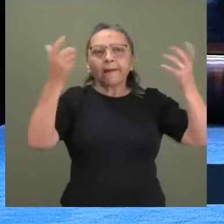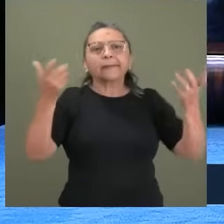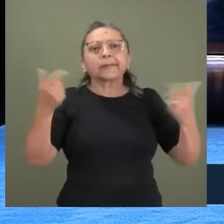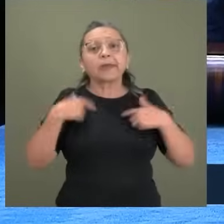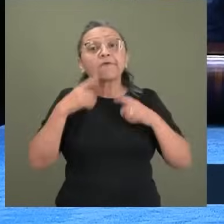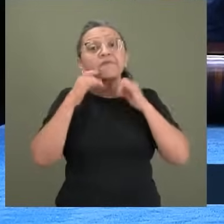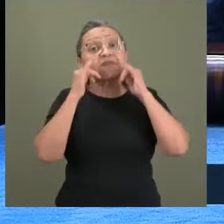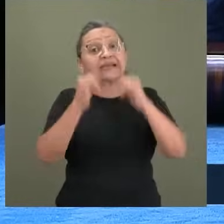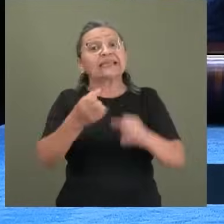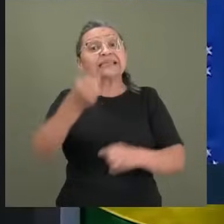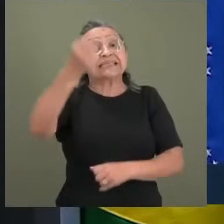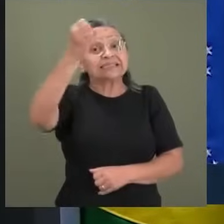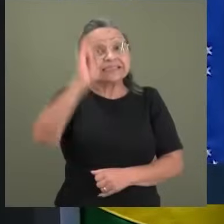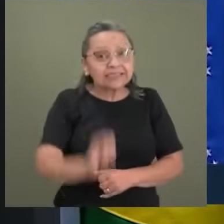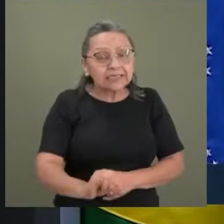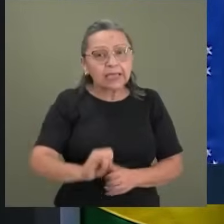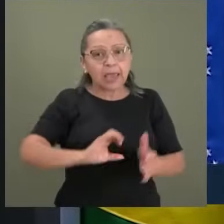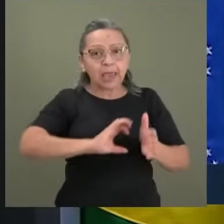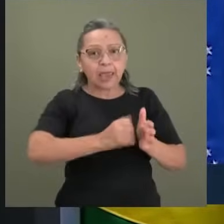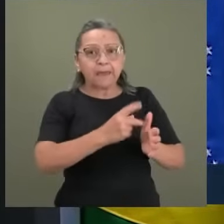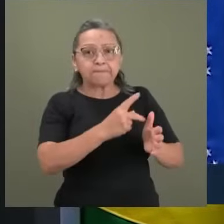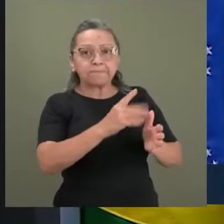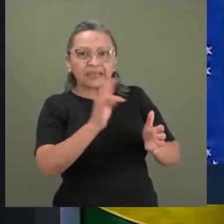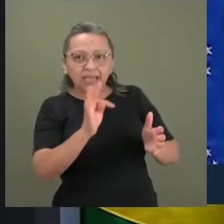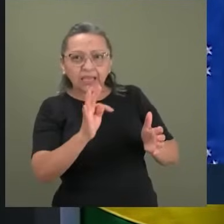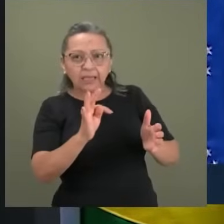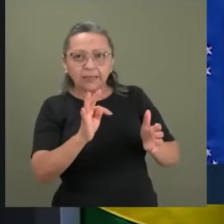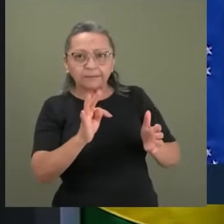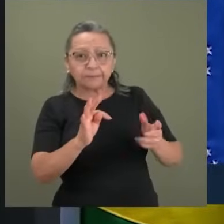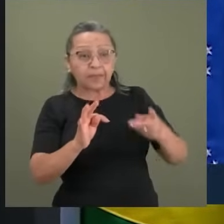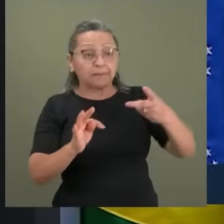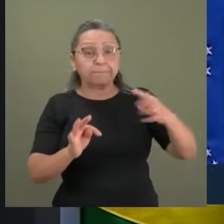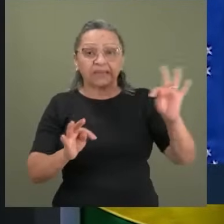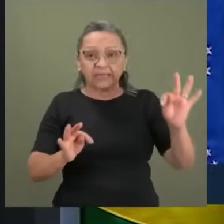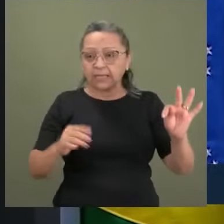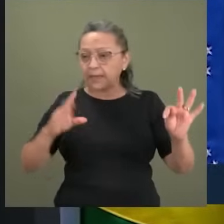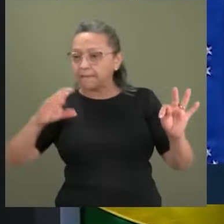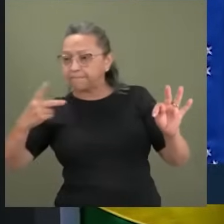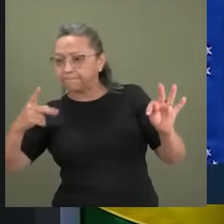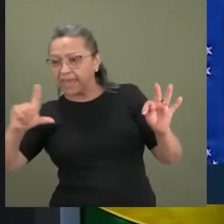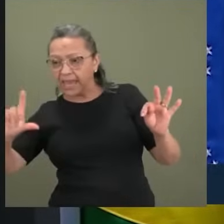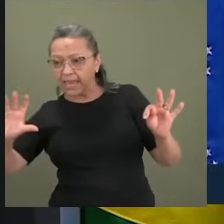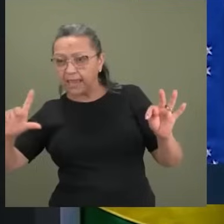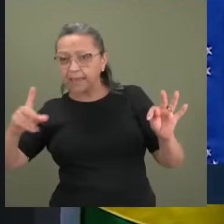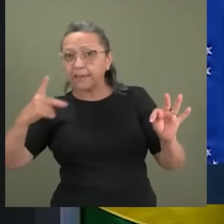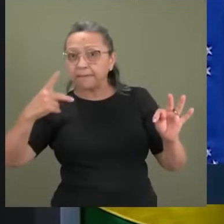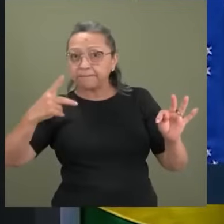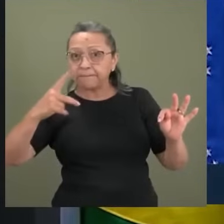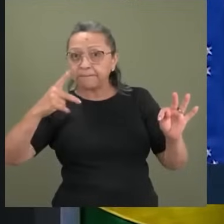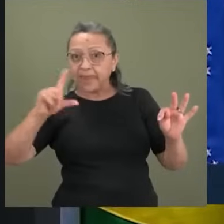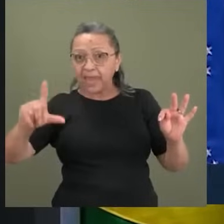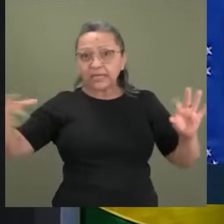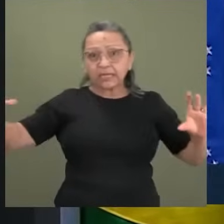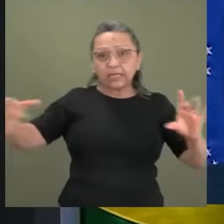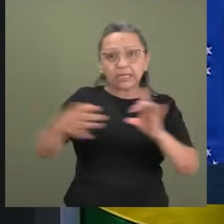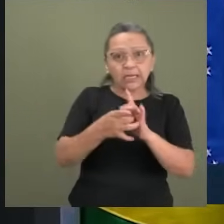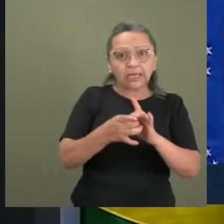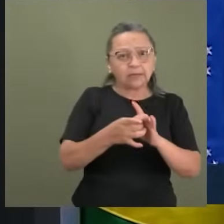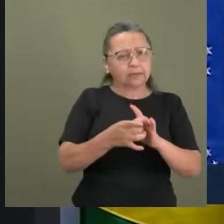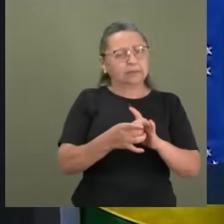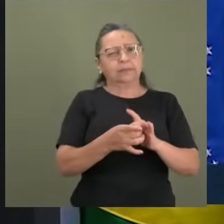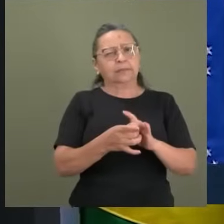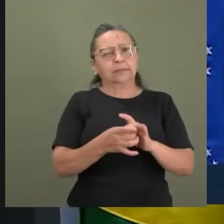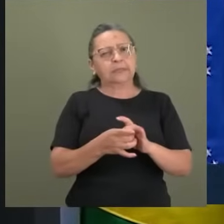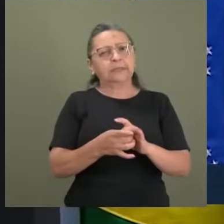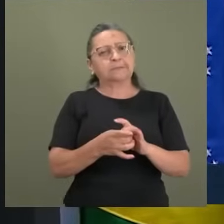se o PT se o PL se juntar ao PT vai ter que construir uma porta de fundo